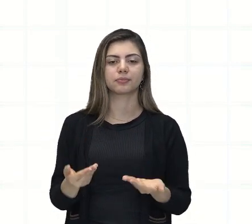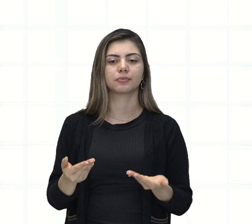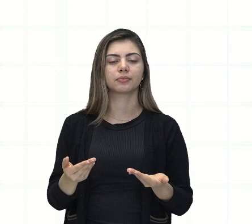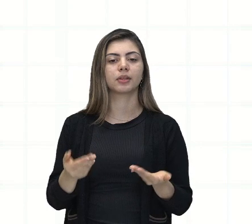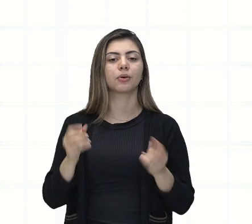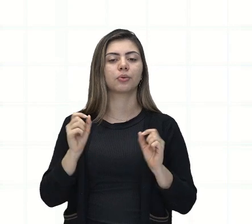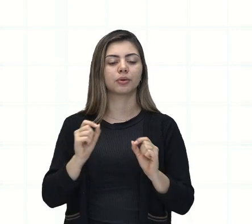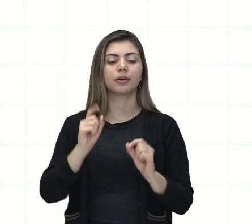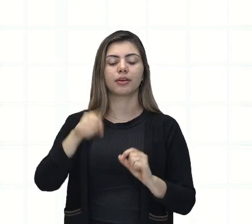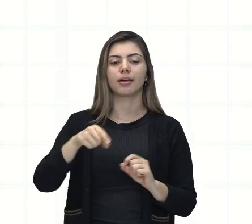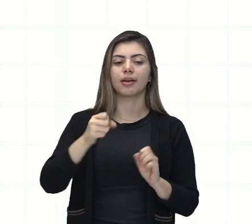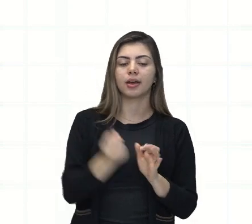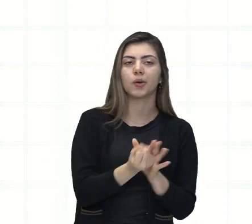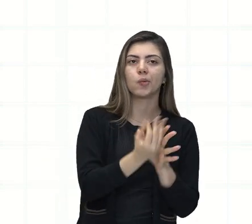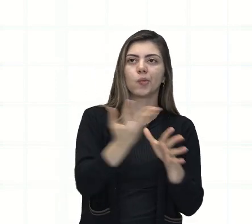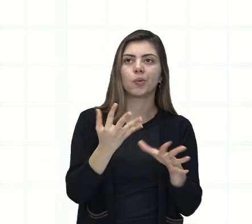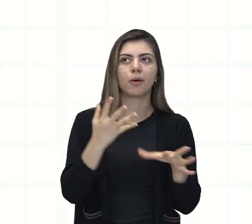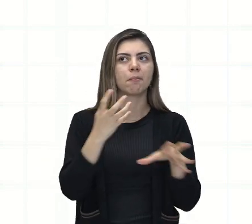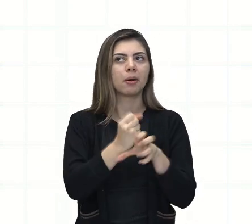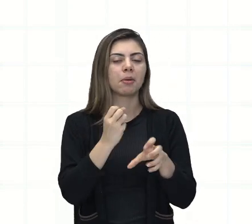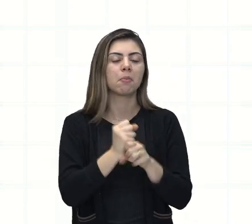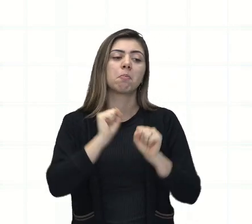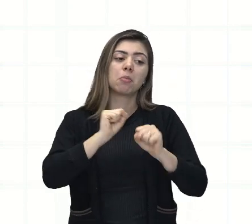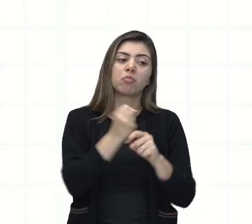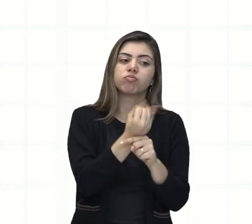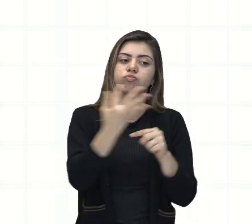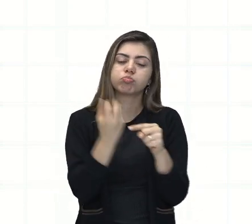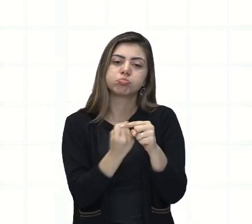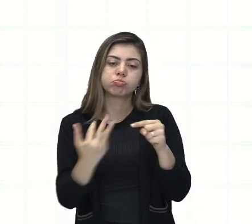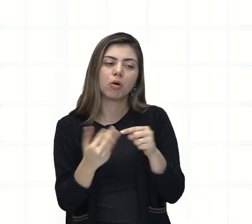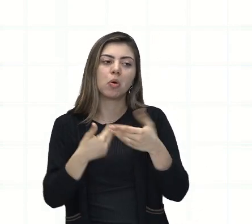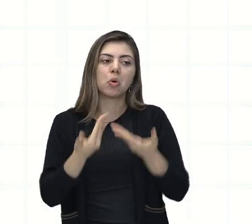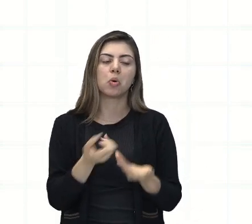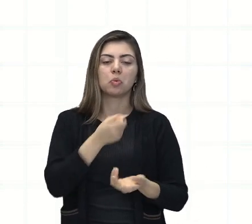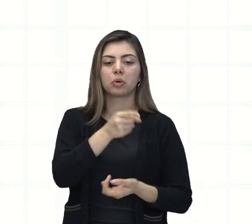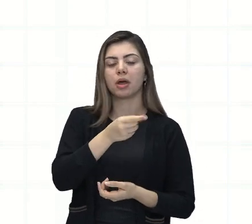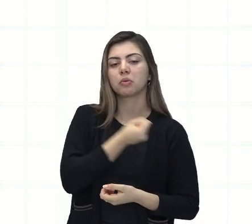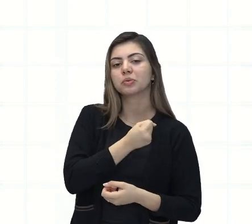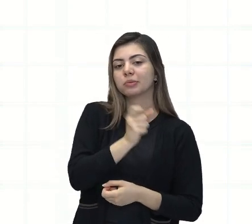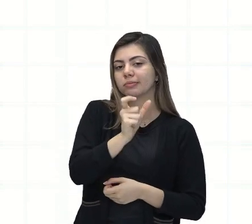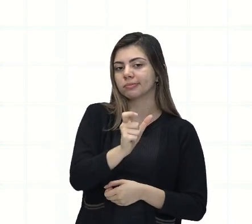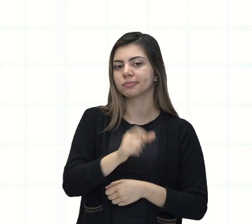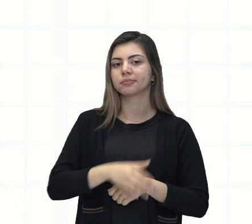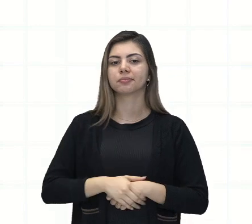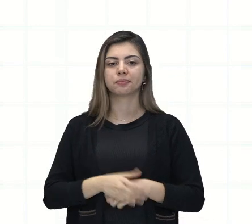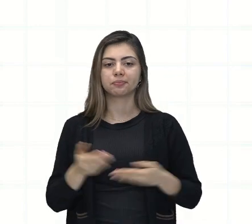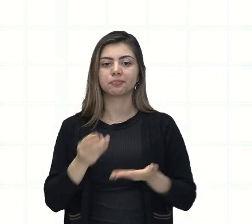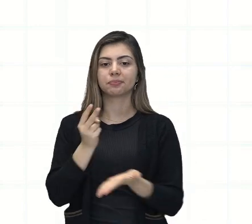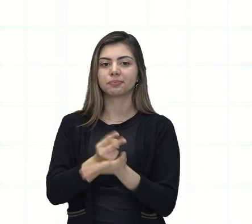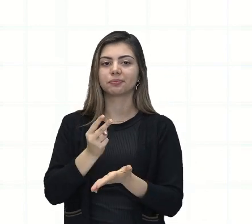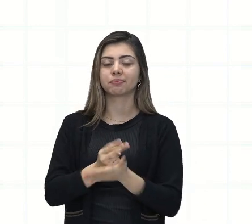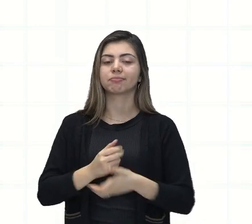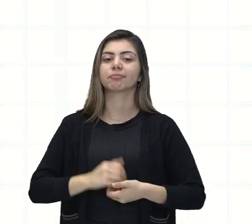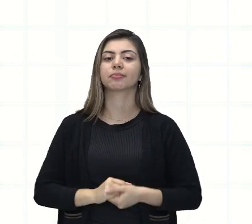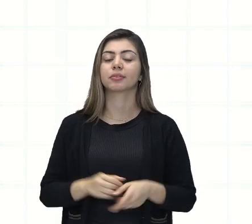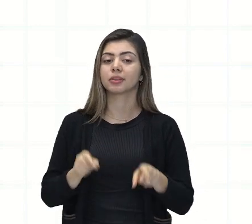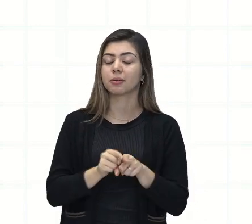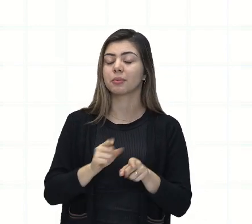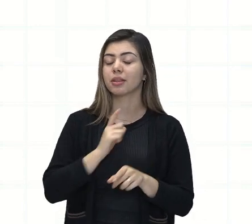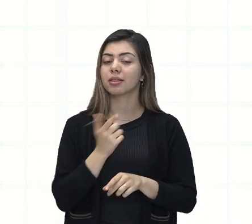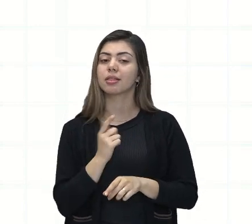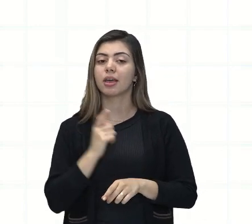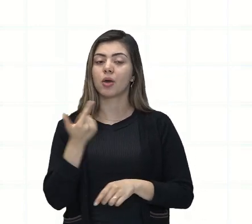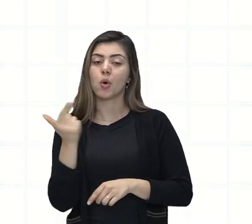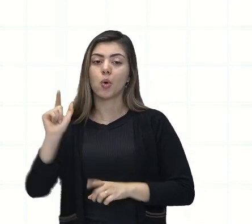Colocando quantidade, seja fracionária, seja inteira. Prossigamos. Além deles, também